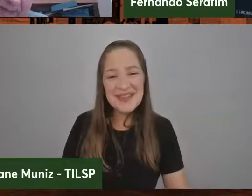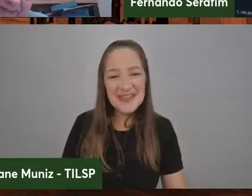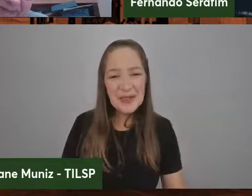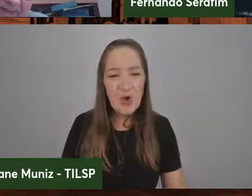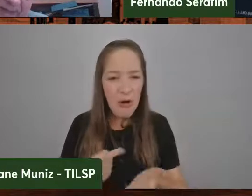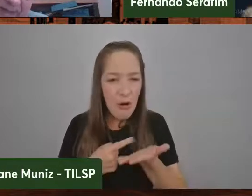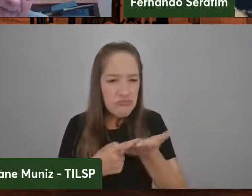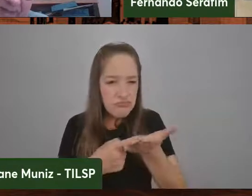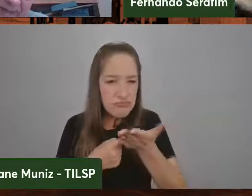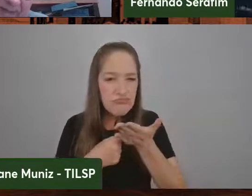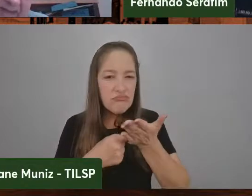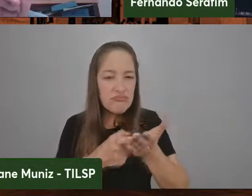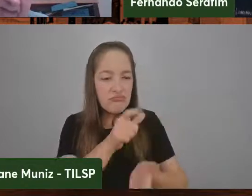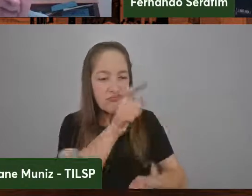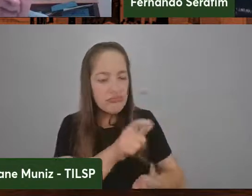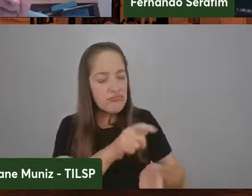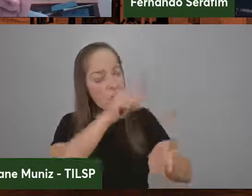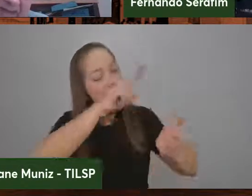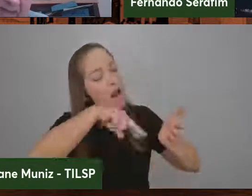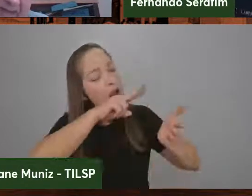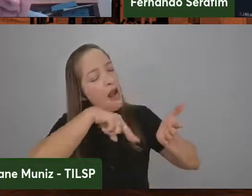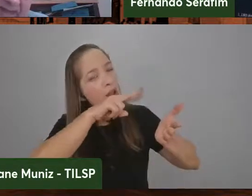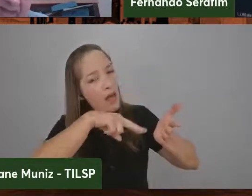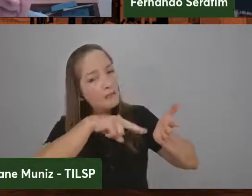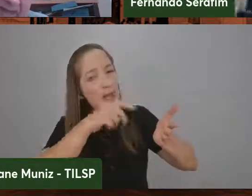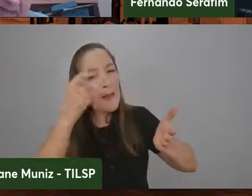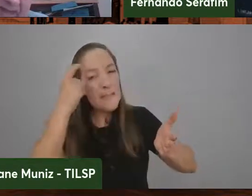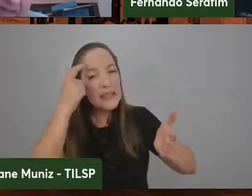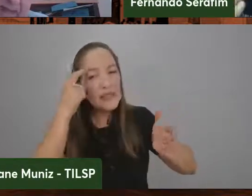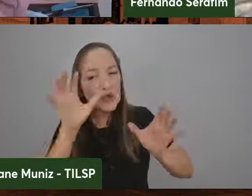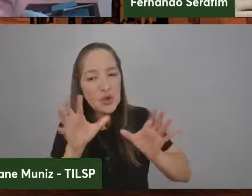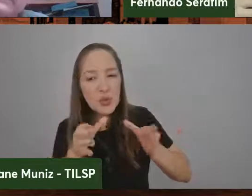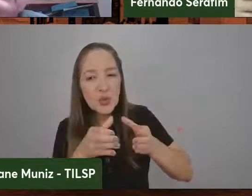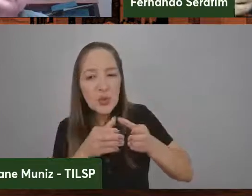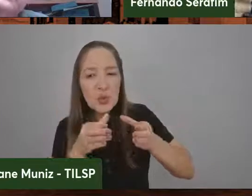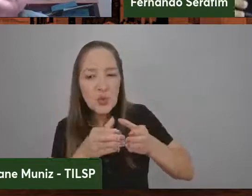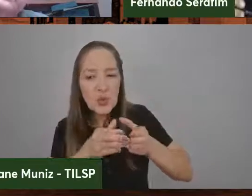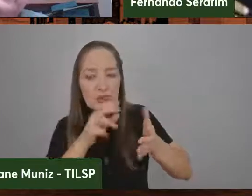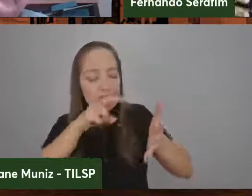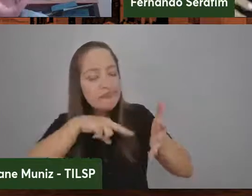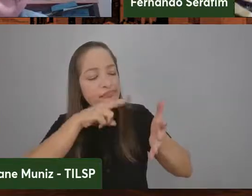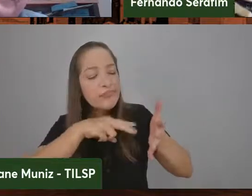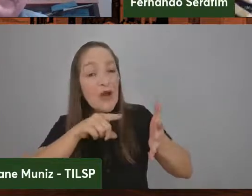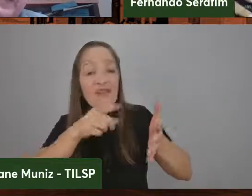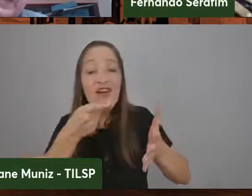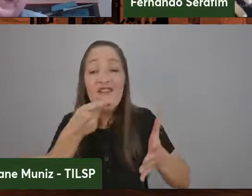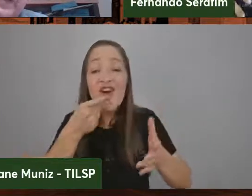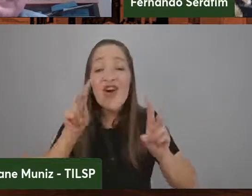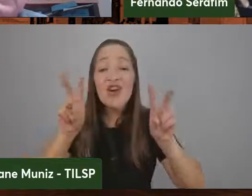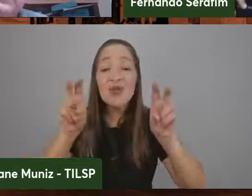pacto com o leitor, né, e pensando num grupo de leitores, você falou agora há pouco sobre, né,